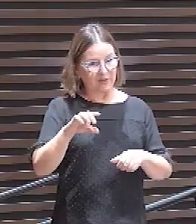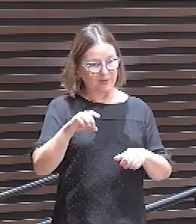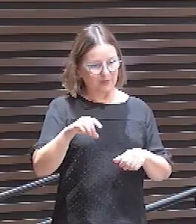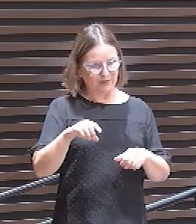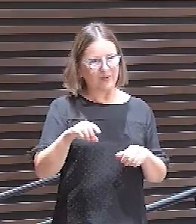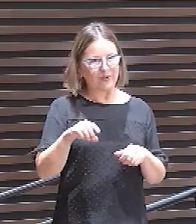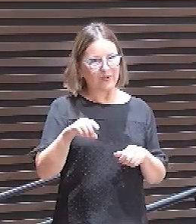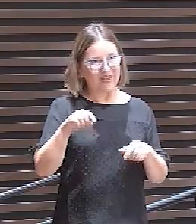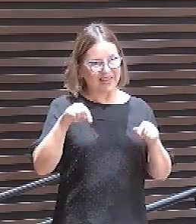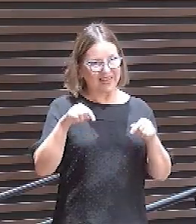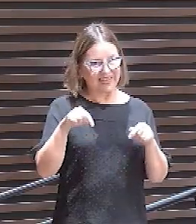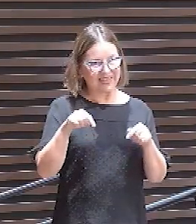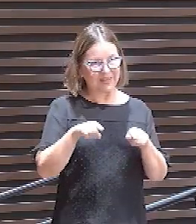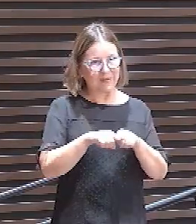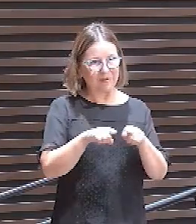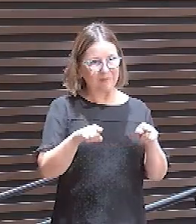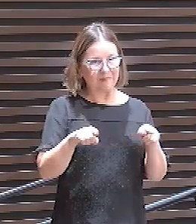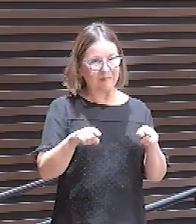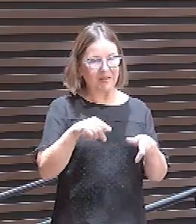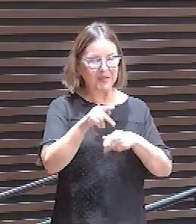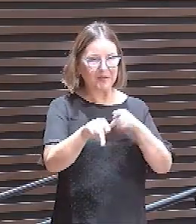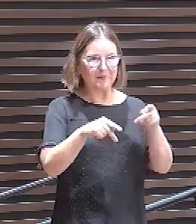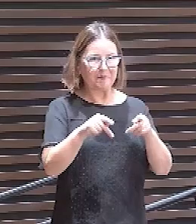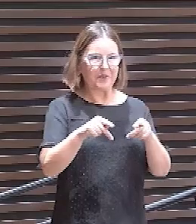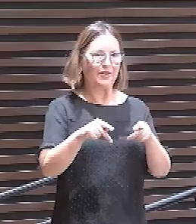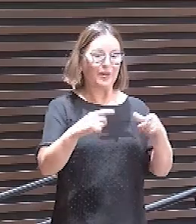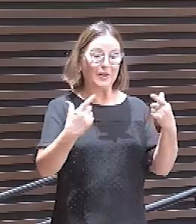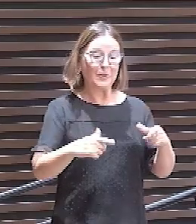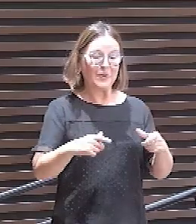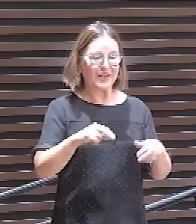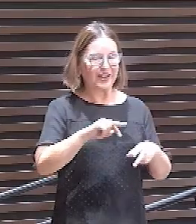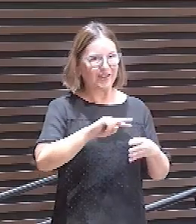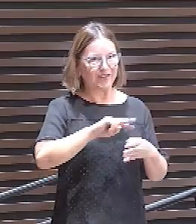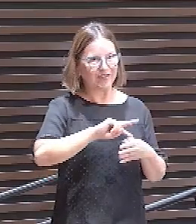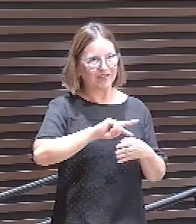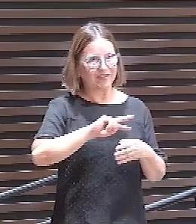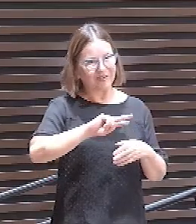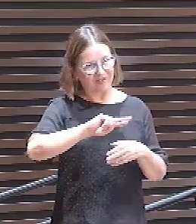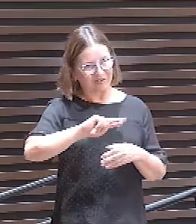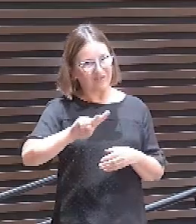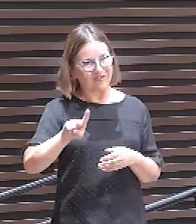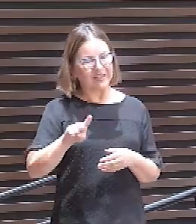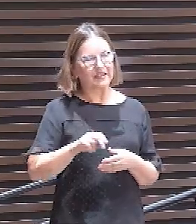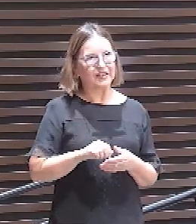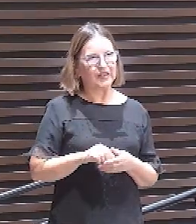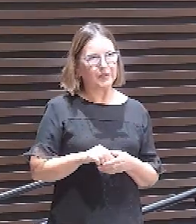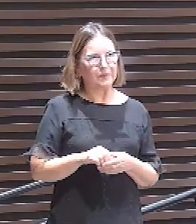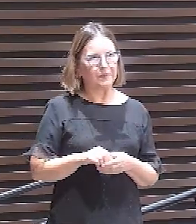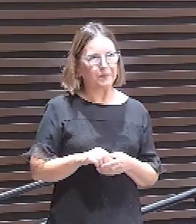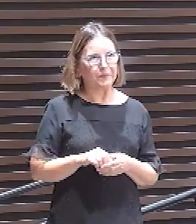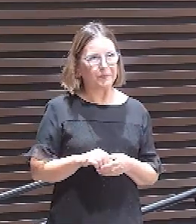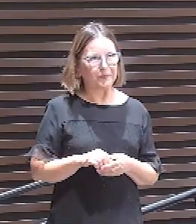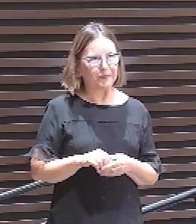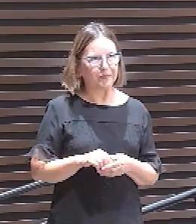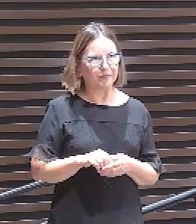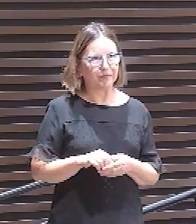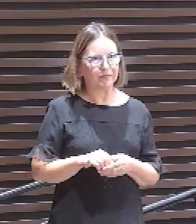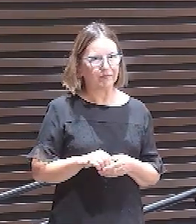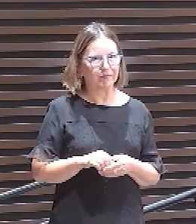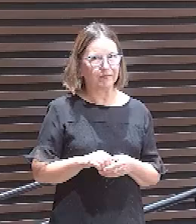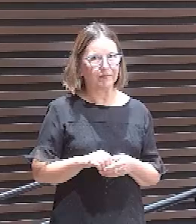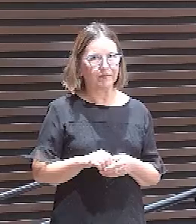Pois nós vamos continuar na nossa caminhada hoje, olhando mais uma vez o capítulo